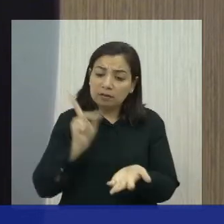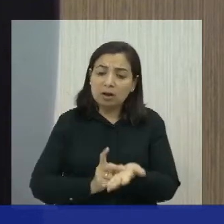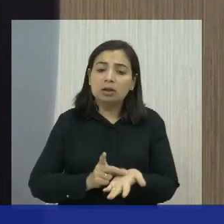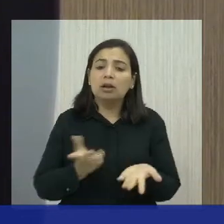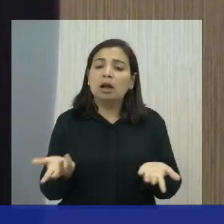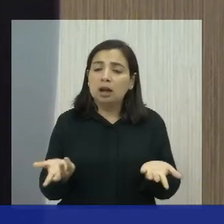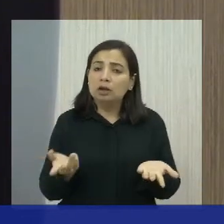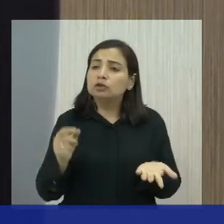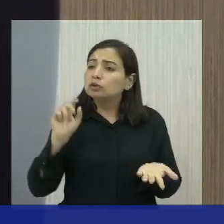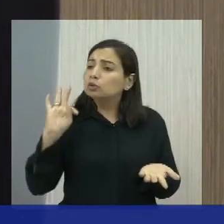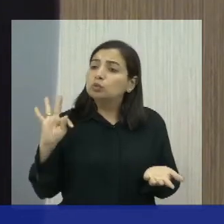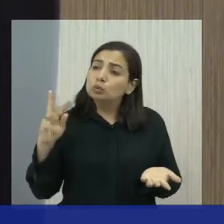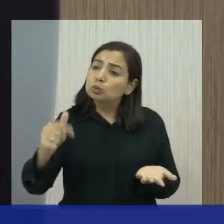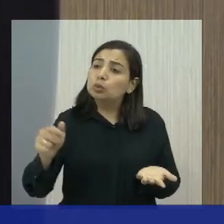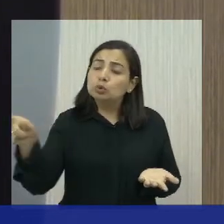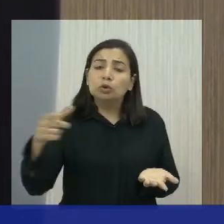e